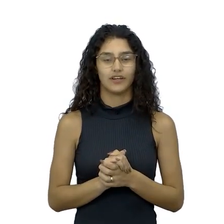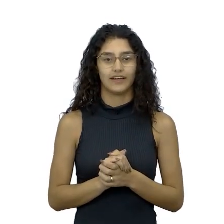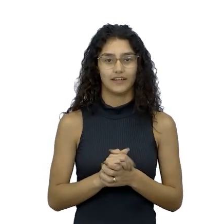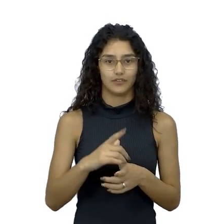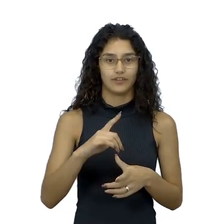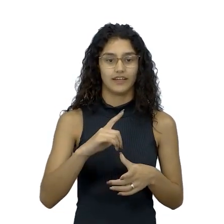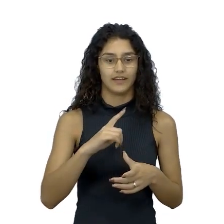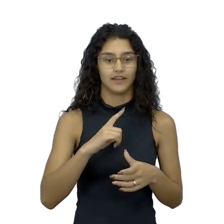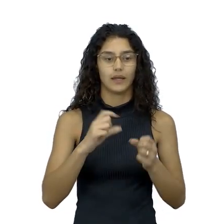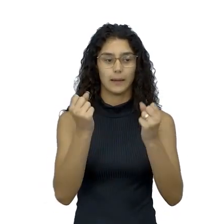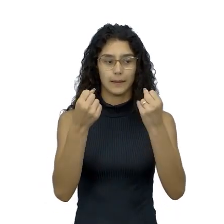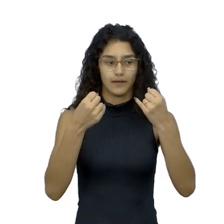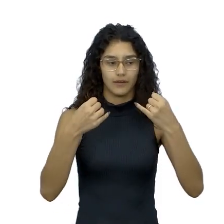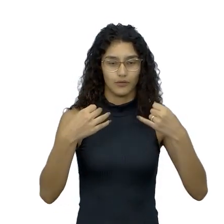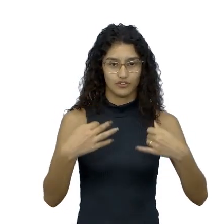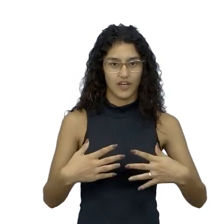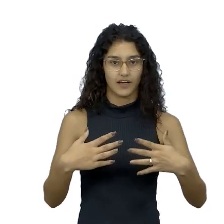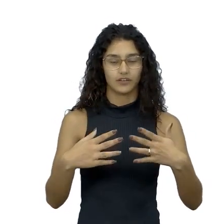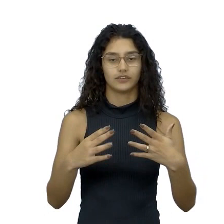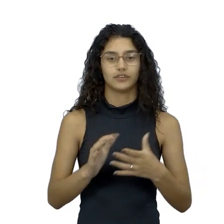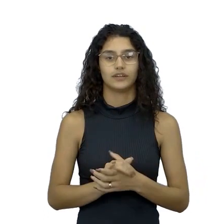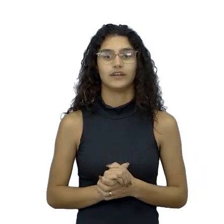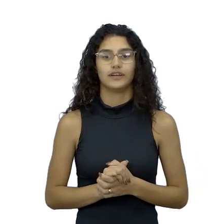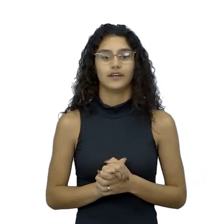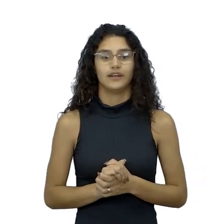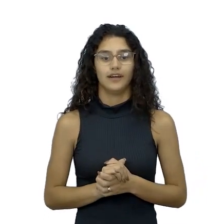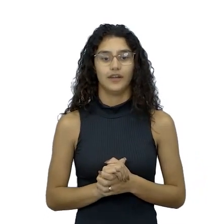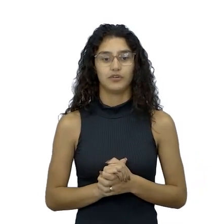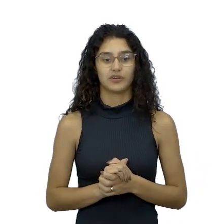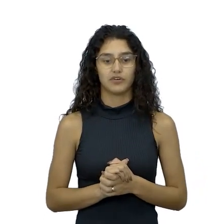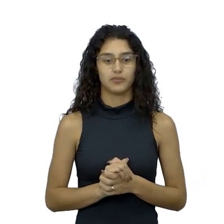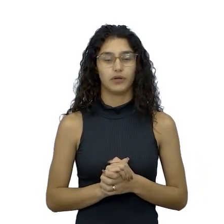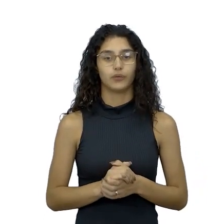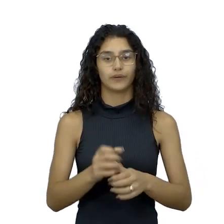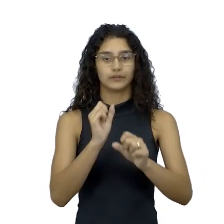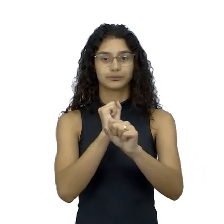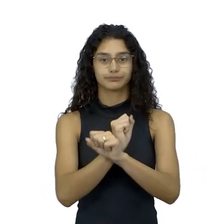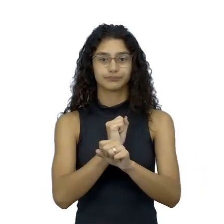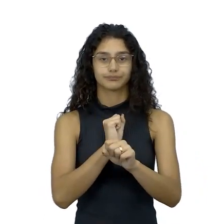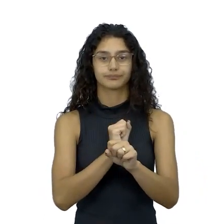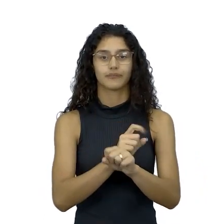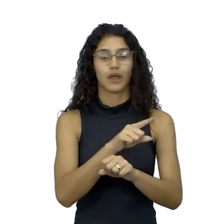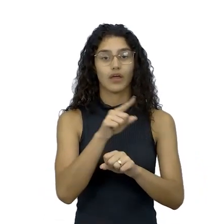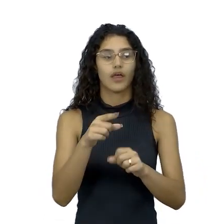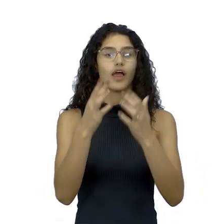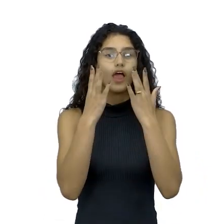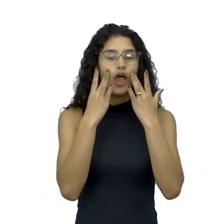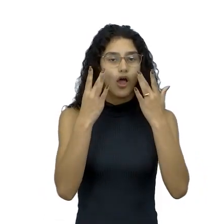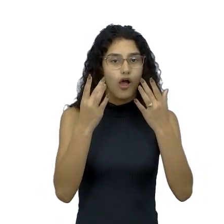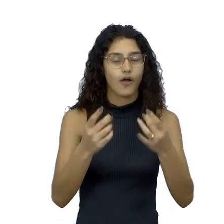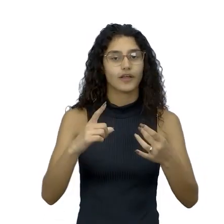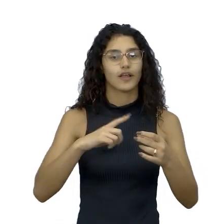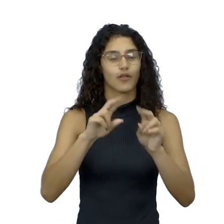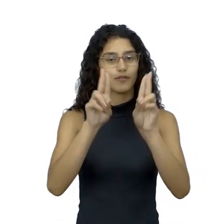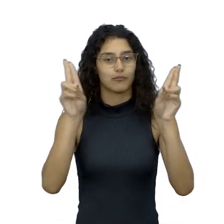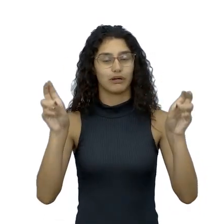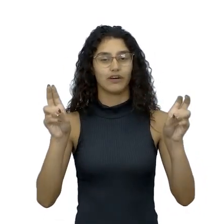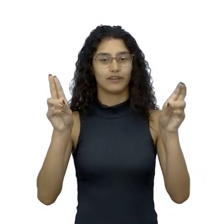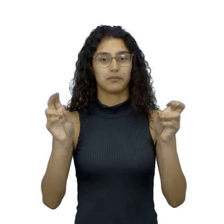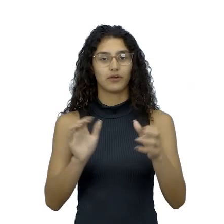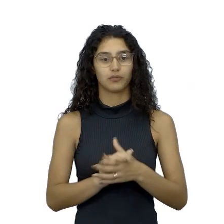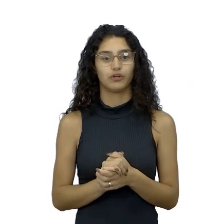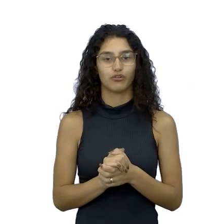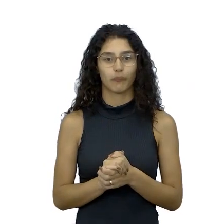catalisador, concentração, etc. Tudo bem? Então, espero que vocês fiquem animados com essas nossas temáticas que a gente vai trazer na semana que